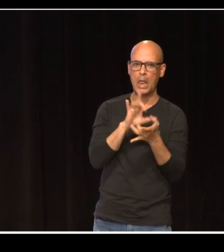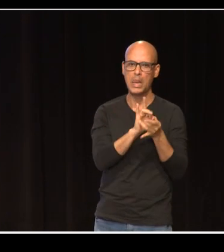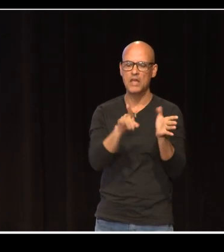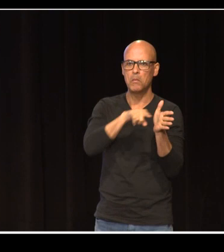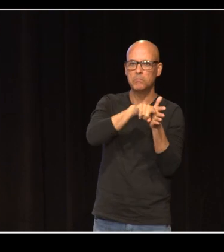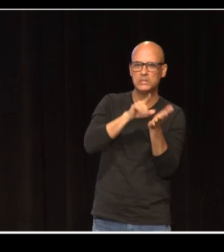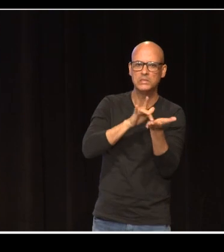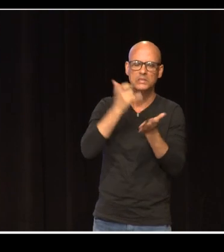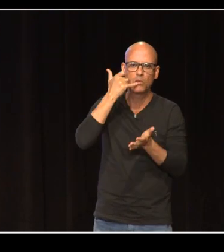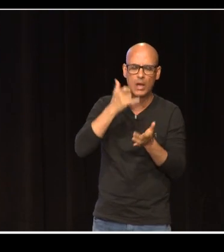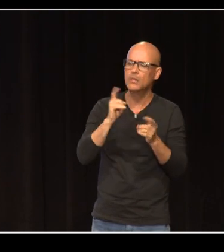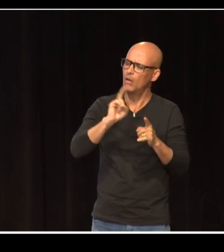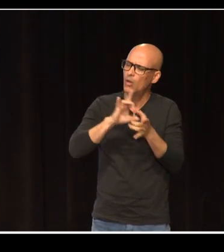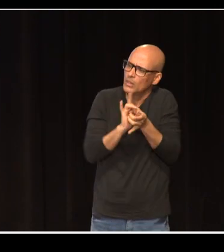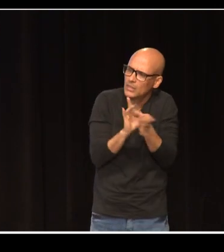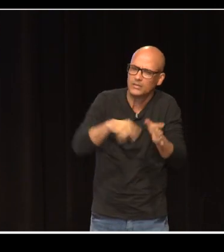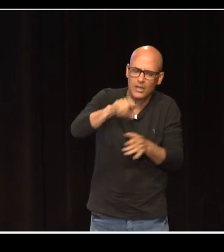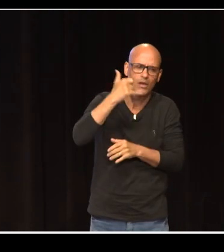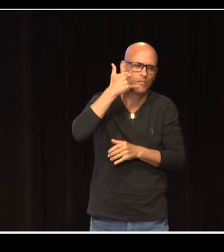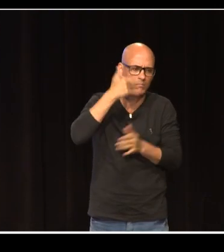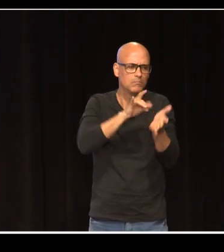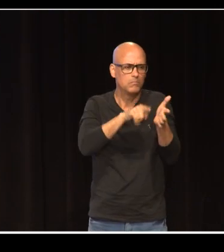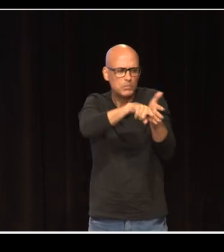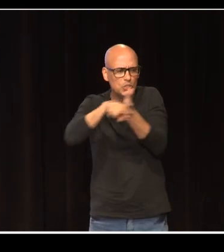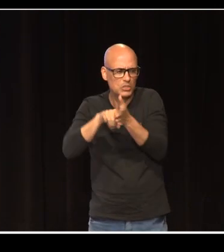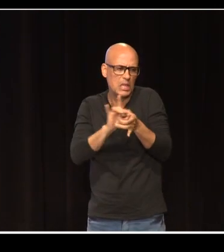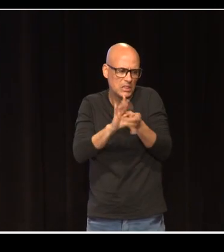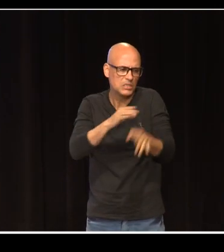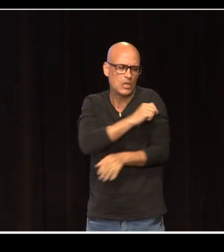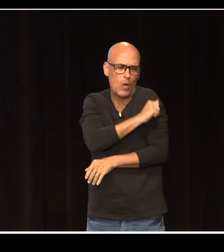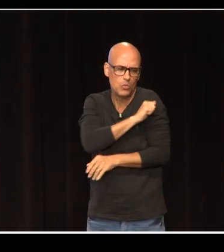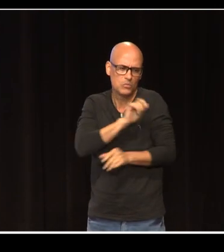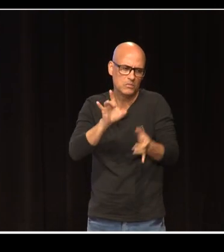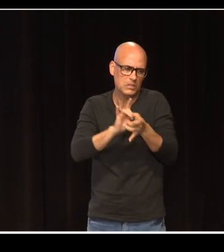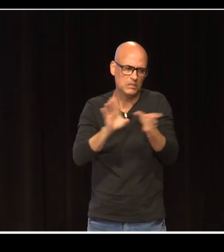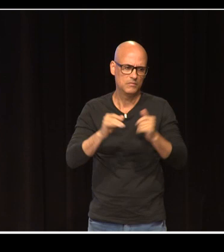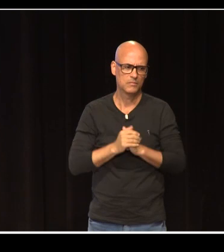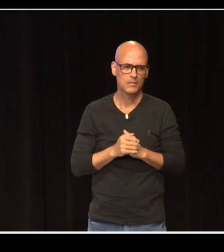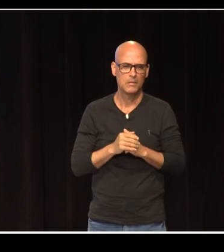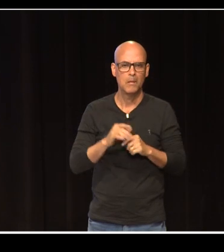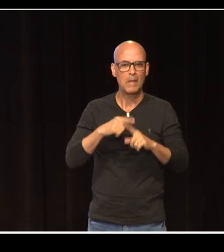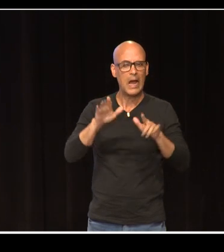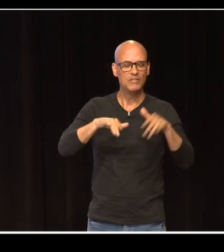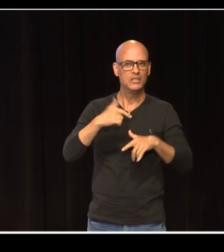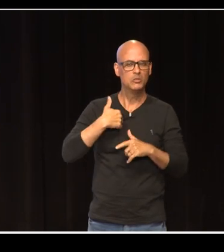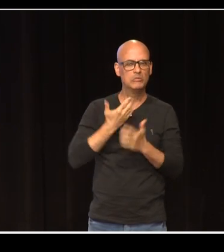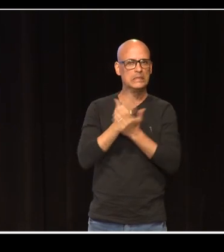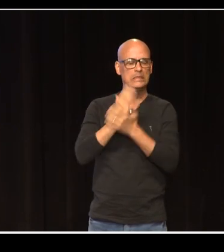estavam autorizados, e como a aula é minha, realmente, eu não me preocupo muito, mas a gente fica com a pulga atrás da